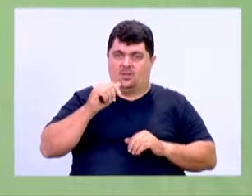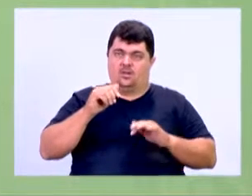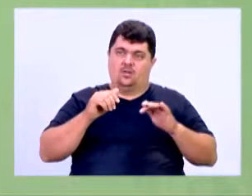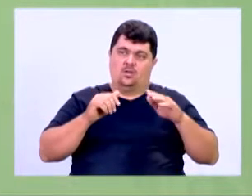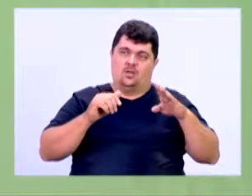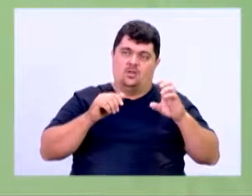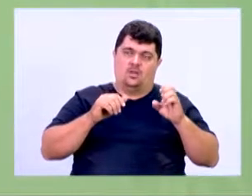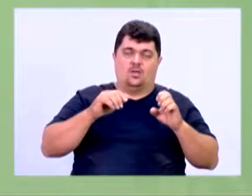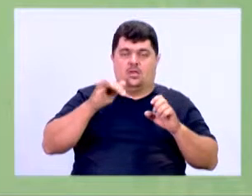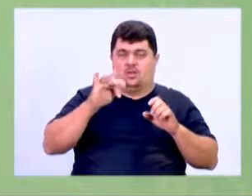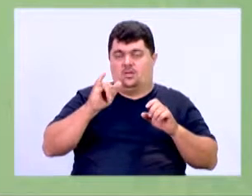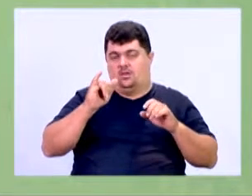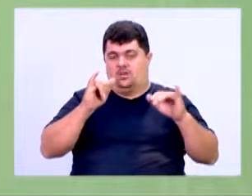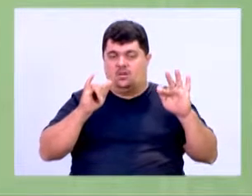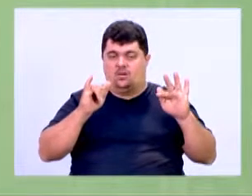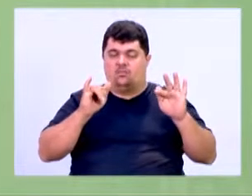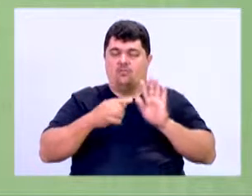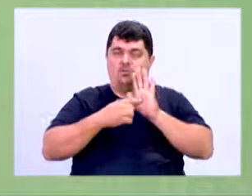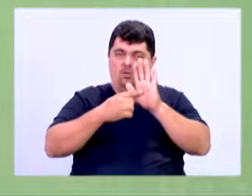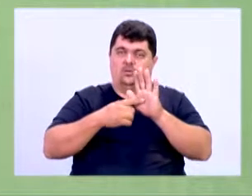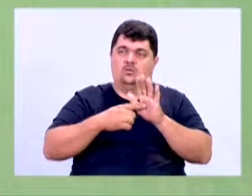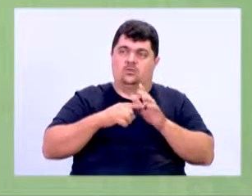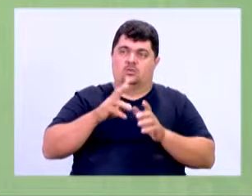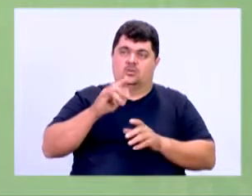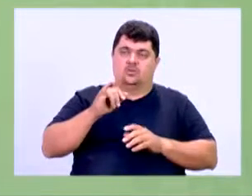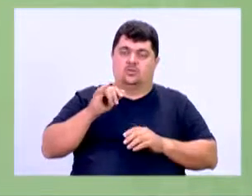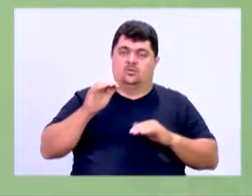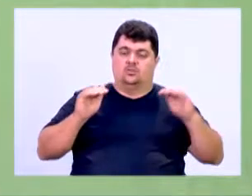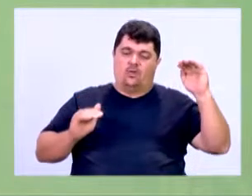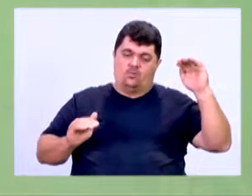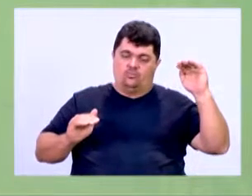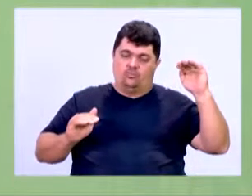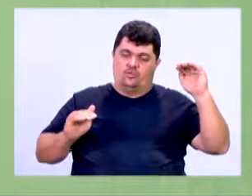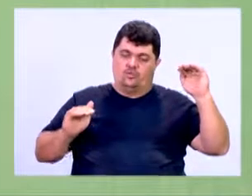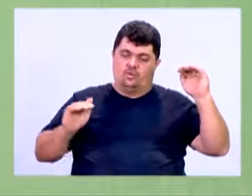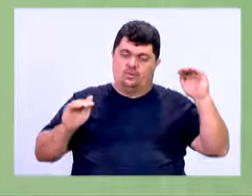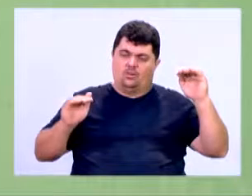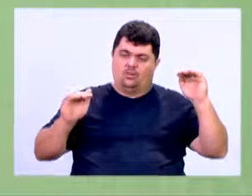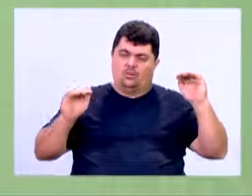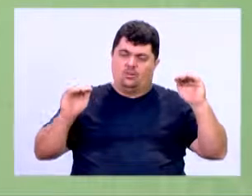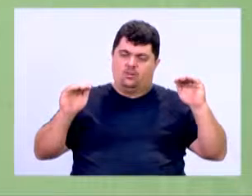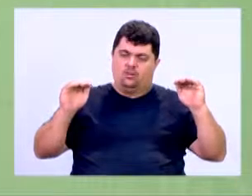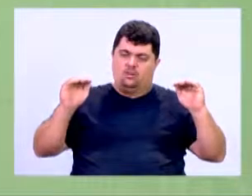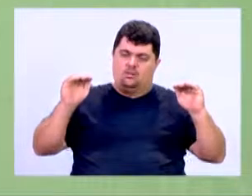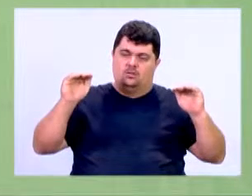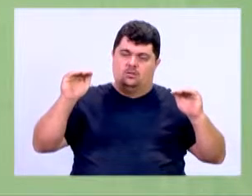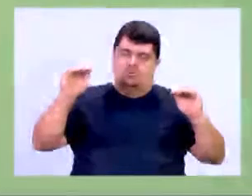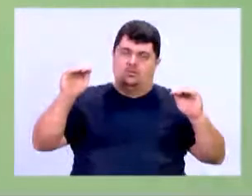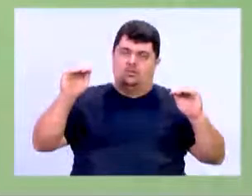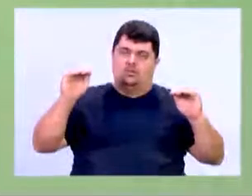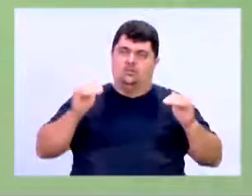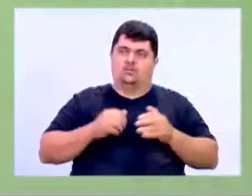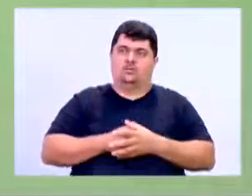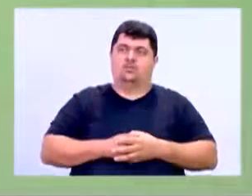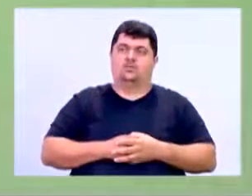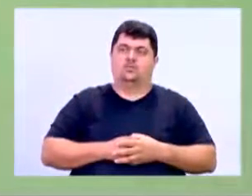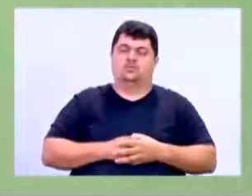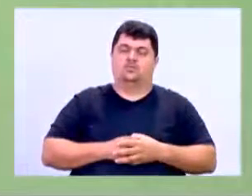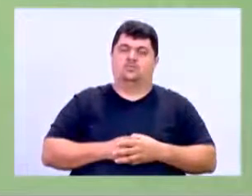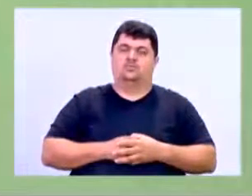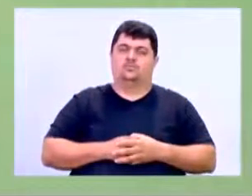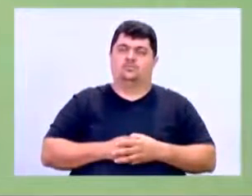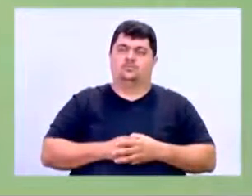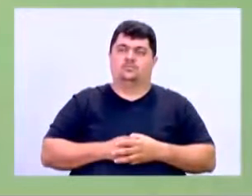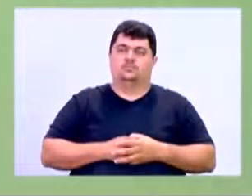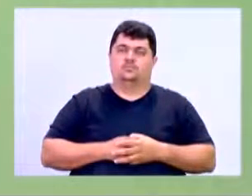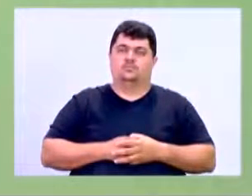f. Então, esse é o diferencial, enquanto i for menor que f. Esse é o grande sacada do while, do